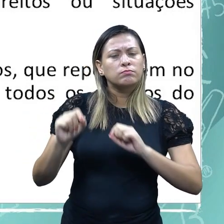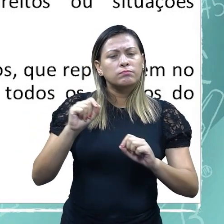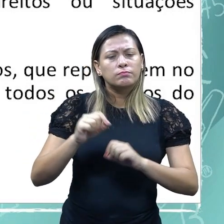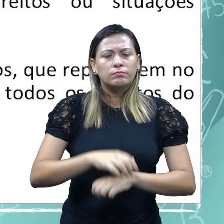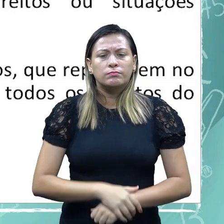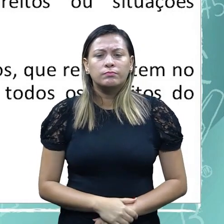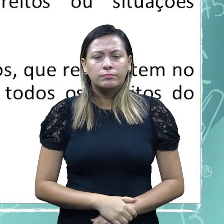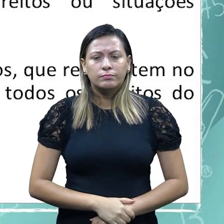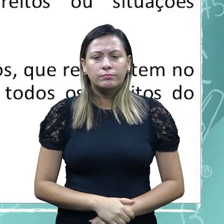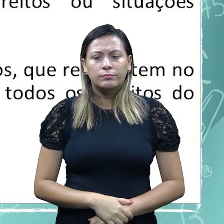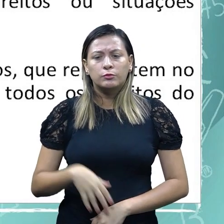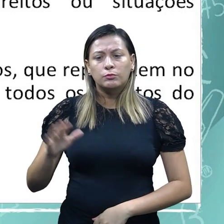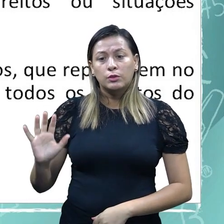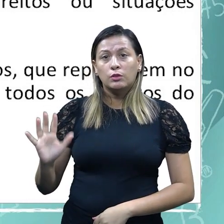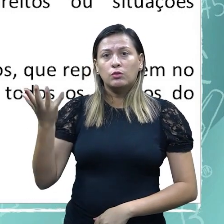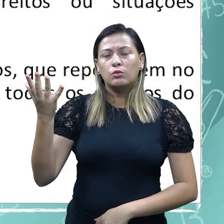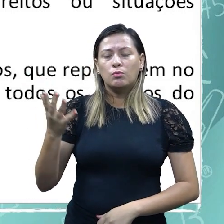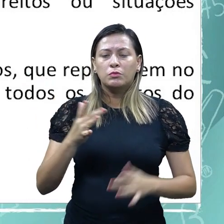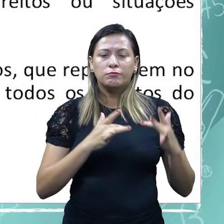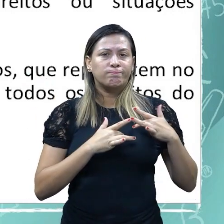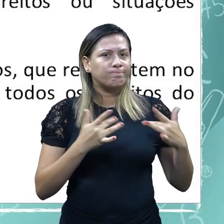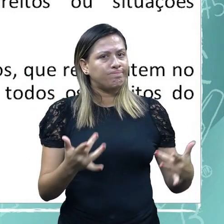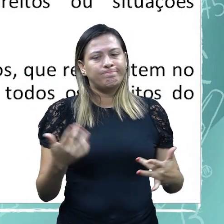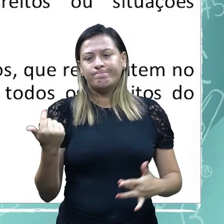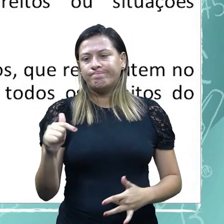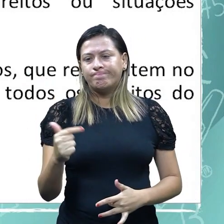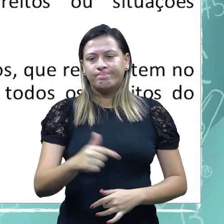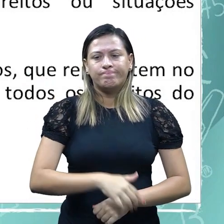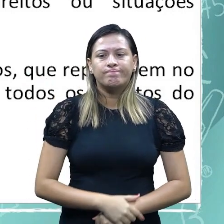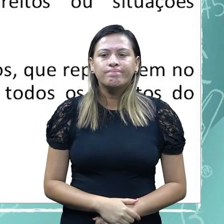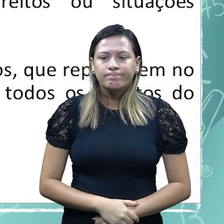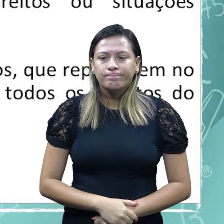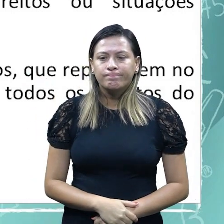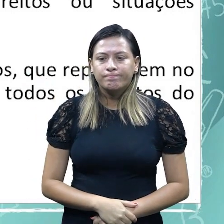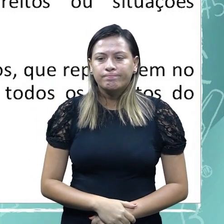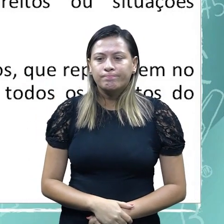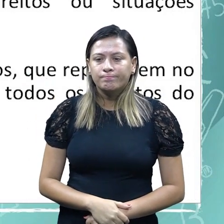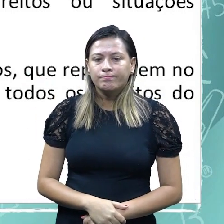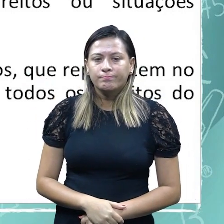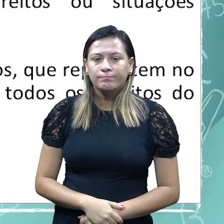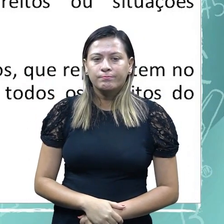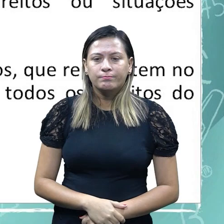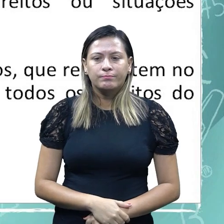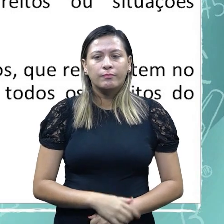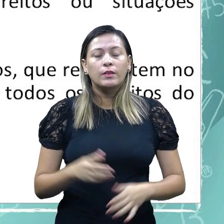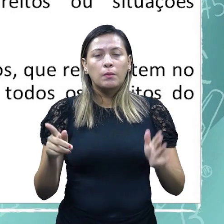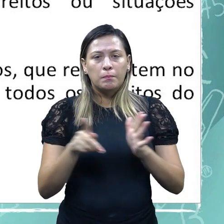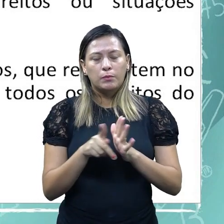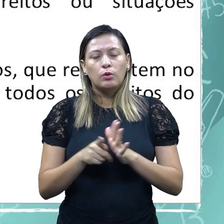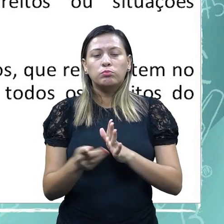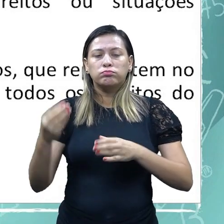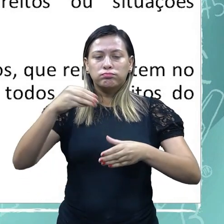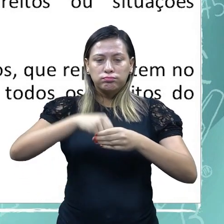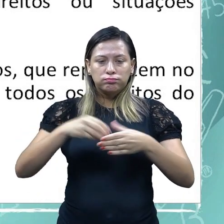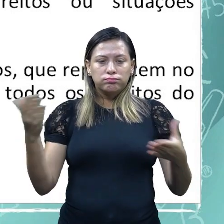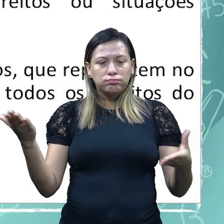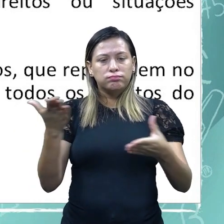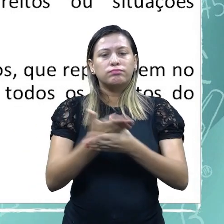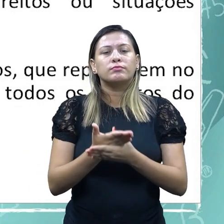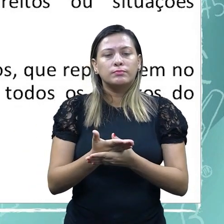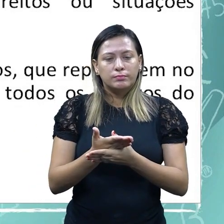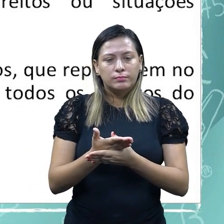processuais, são fenômenos involuntários. São aqueles fenômenos que vão repercutir no processo. Enquanto os